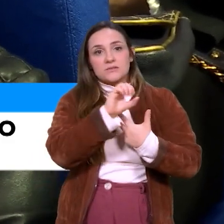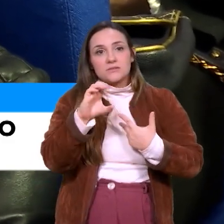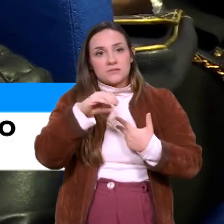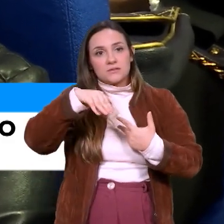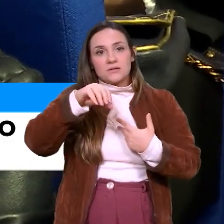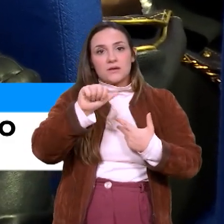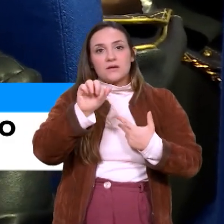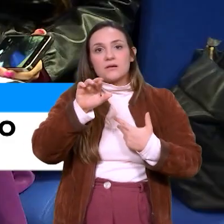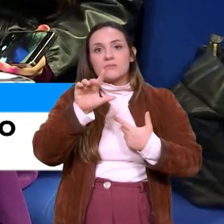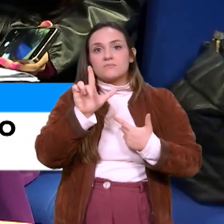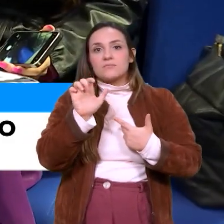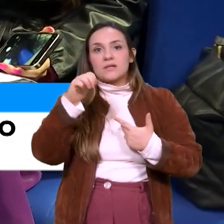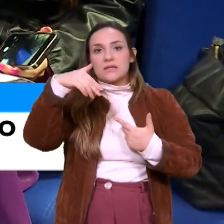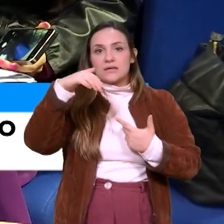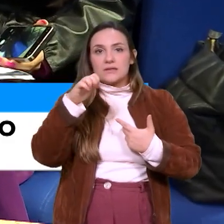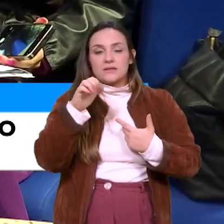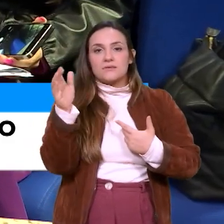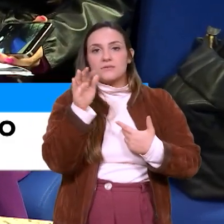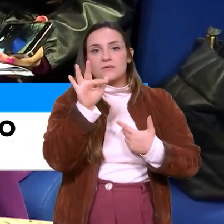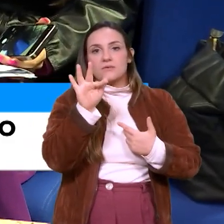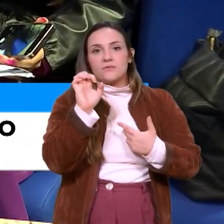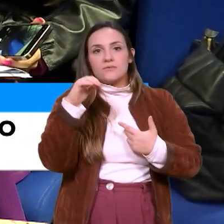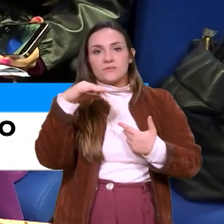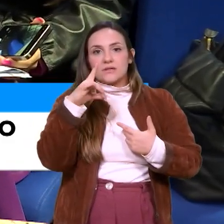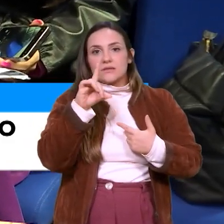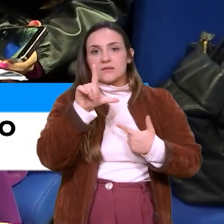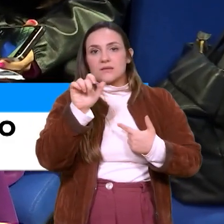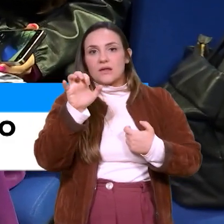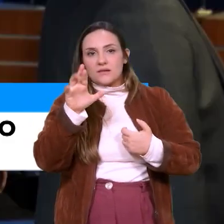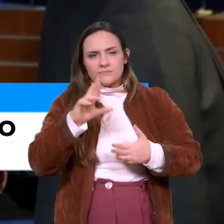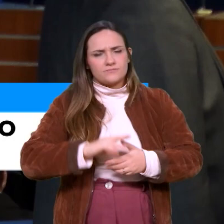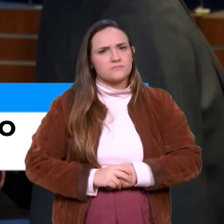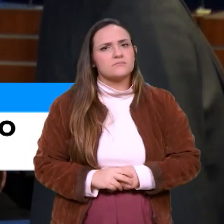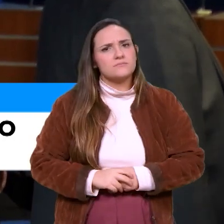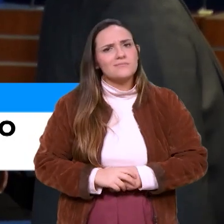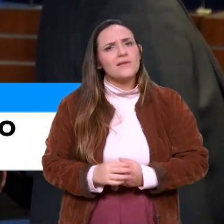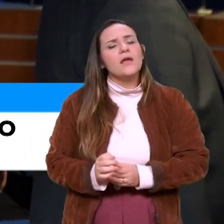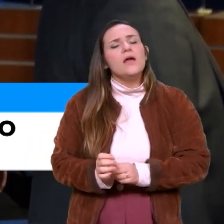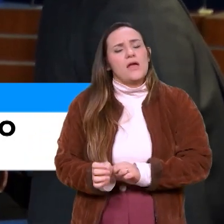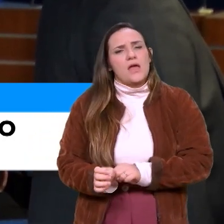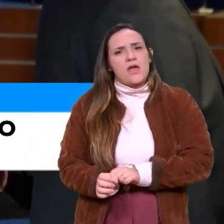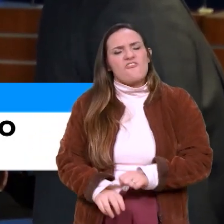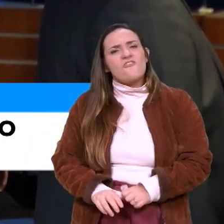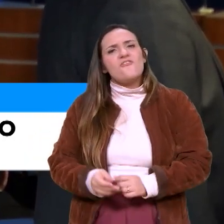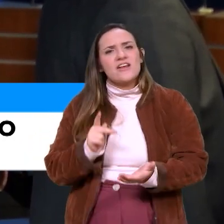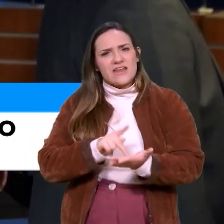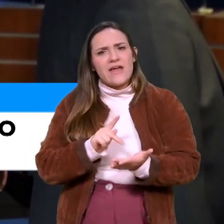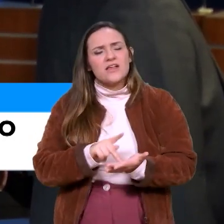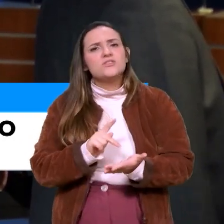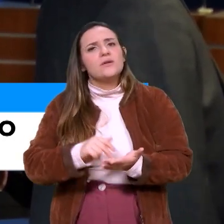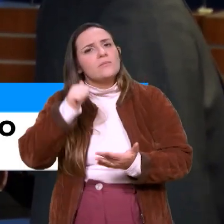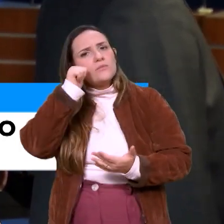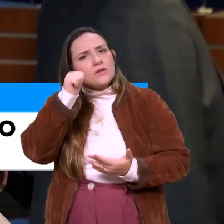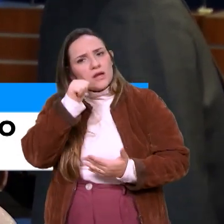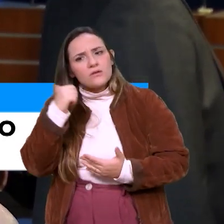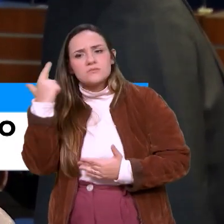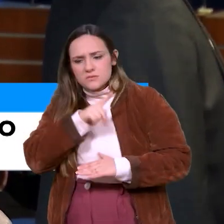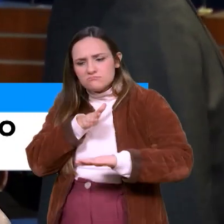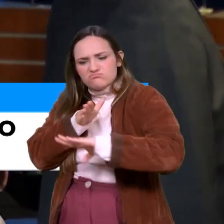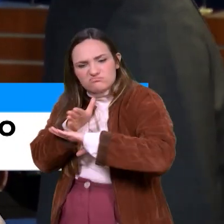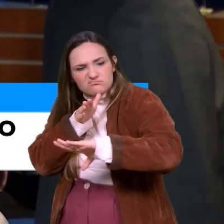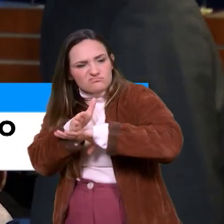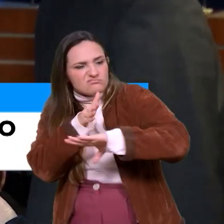Legislativo de Santa Catarina, Marlene Pengler. As mulheres têm conquistado mais espaços,